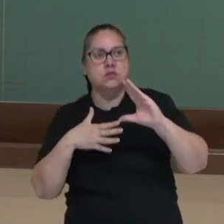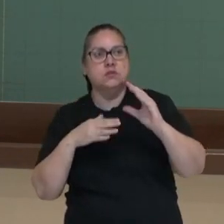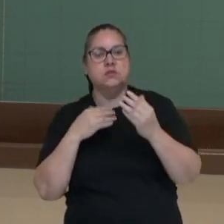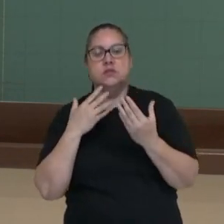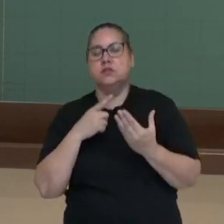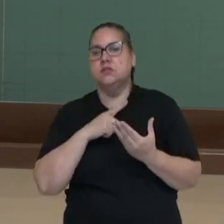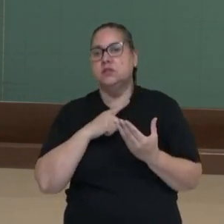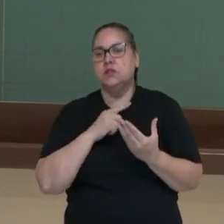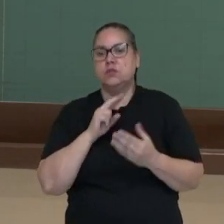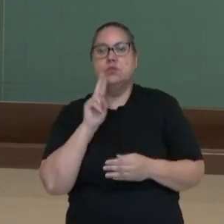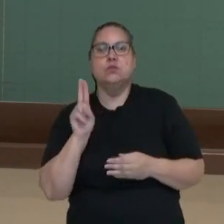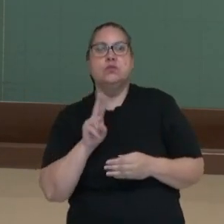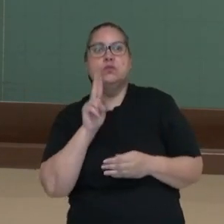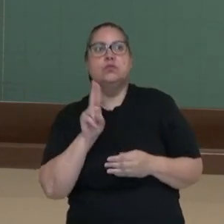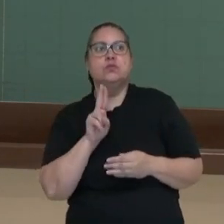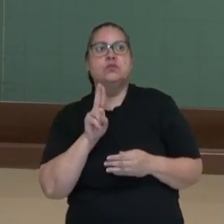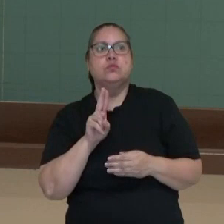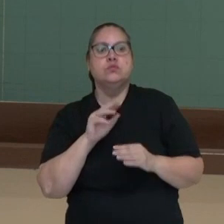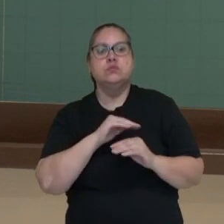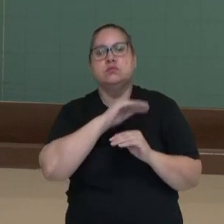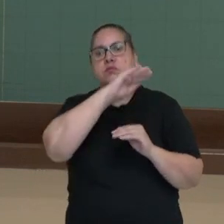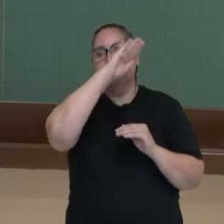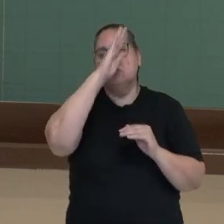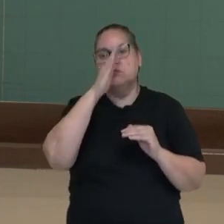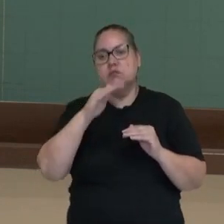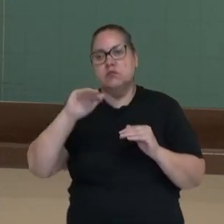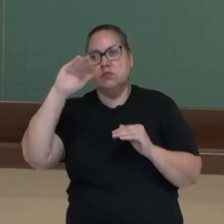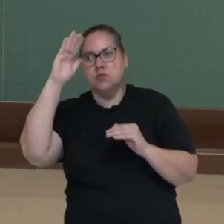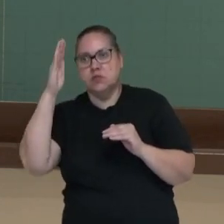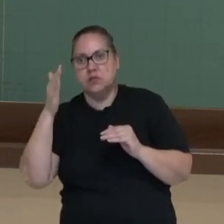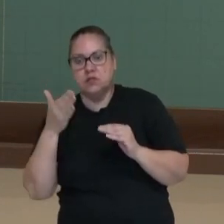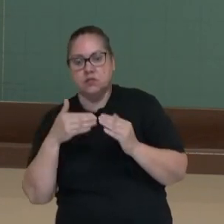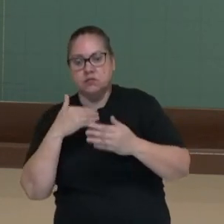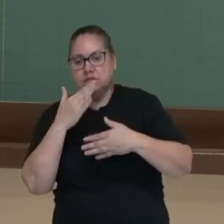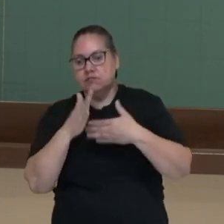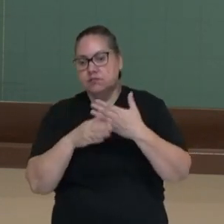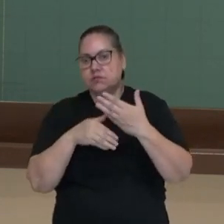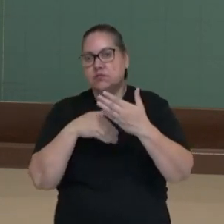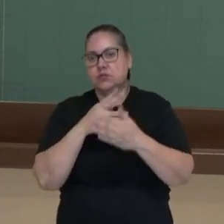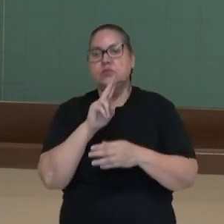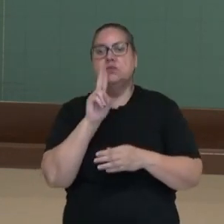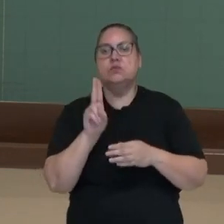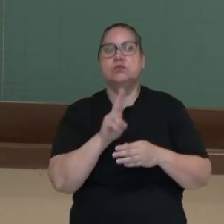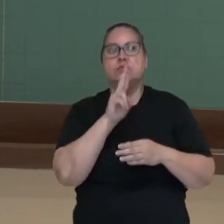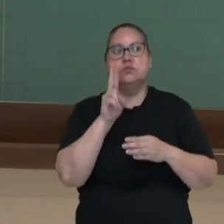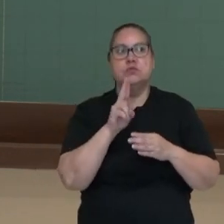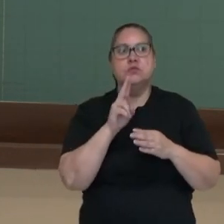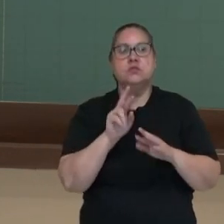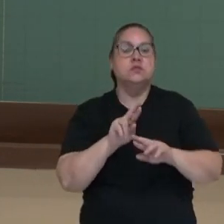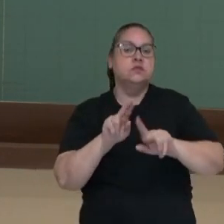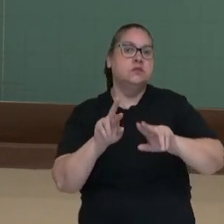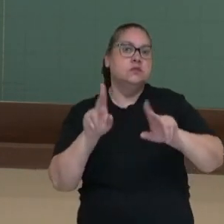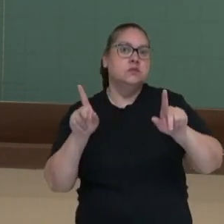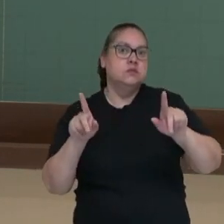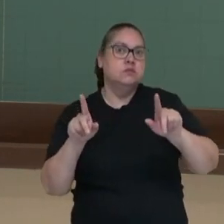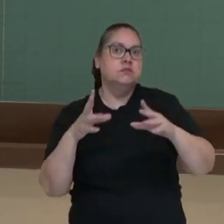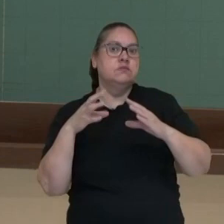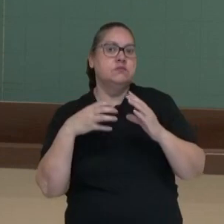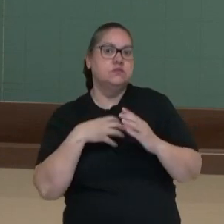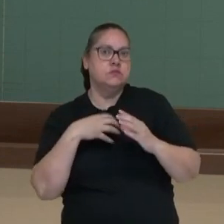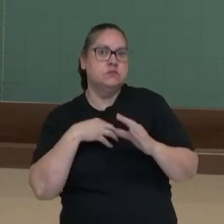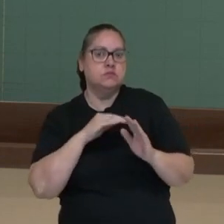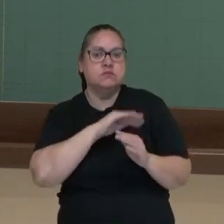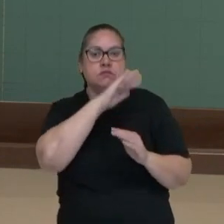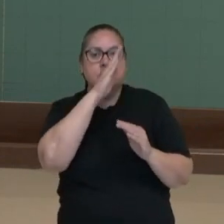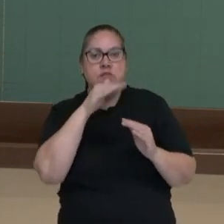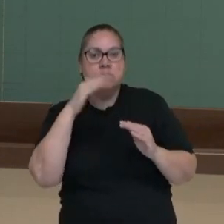envolvem o uso do relevo em si. São desenvolvidas utilizando essas diferentes formas do relevo.